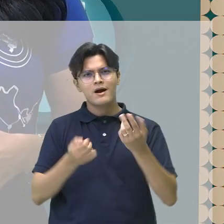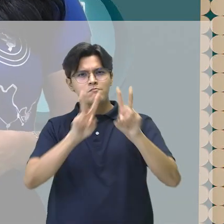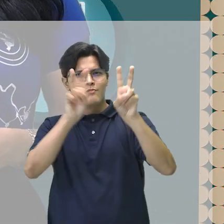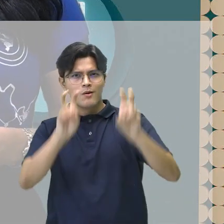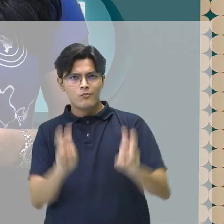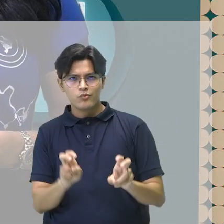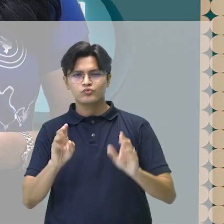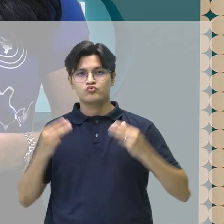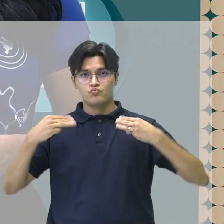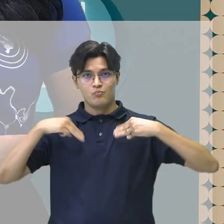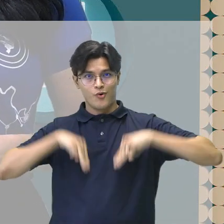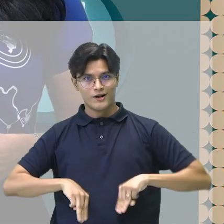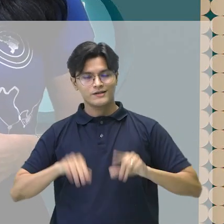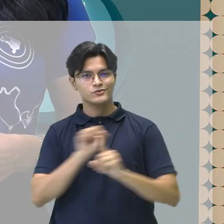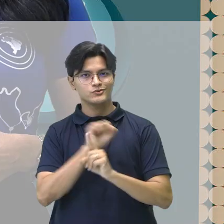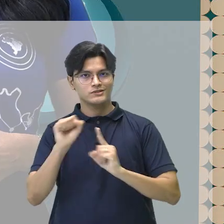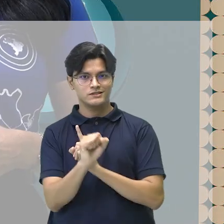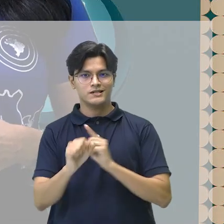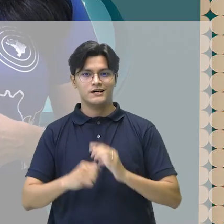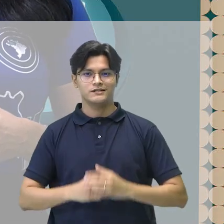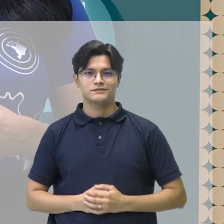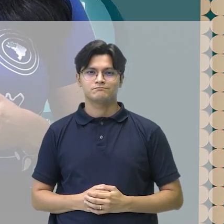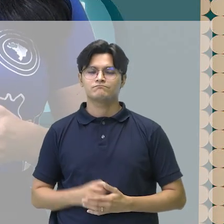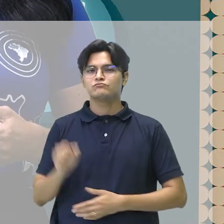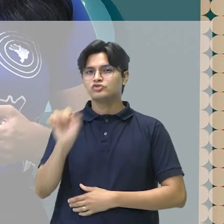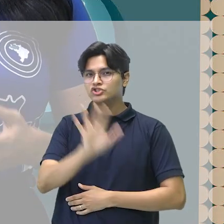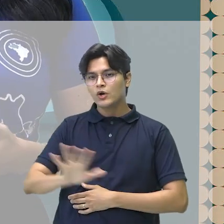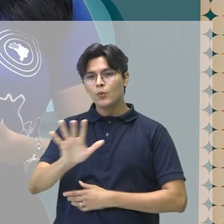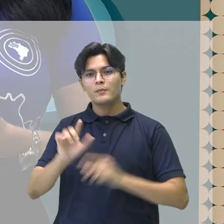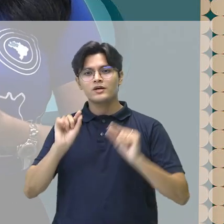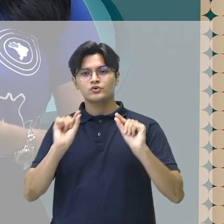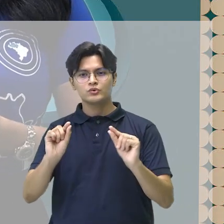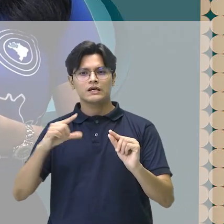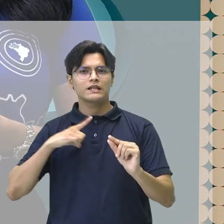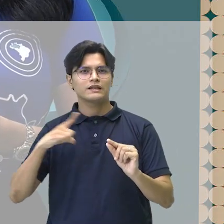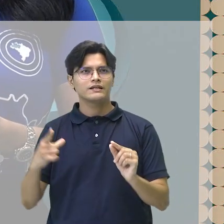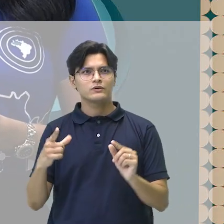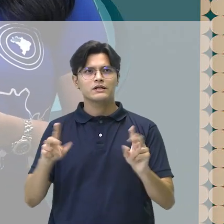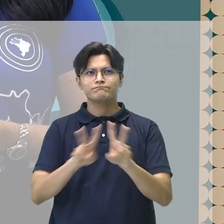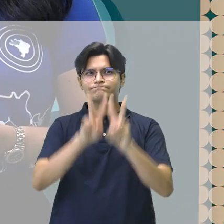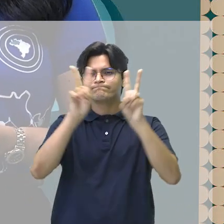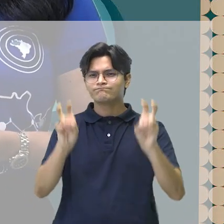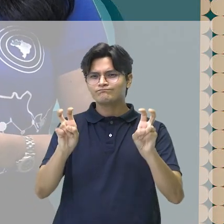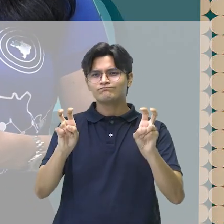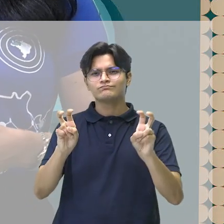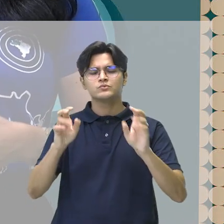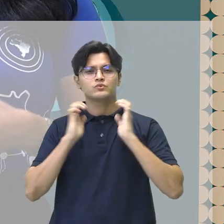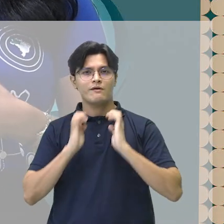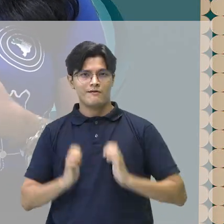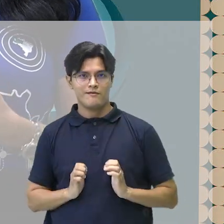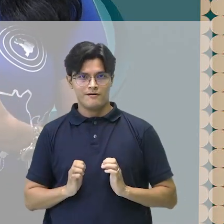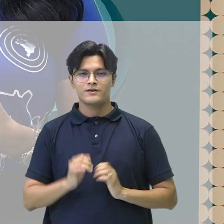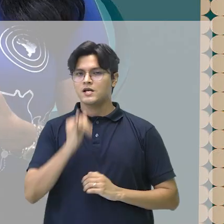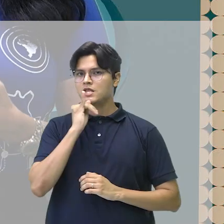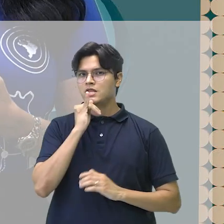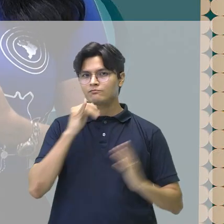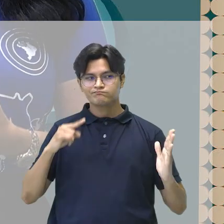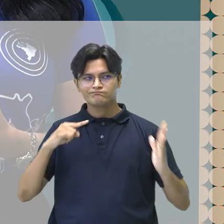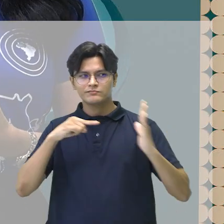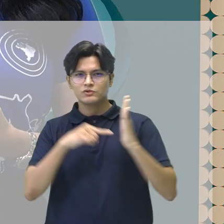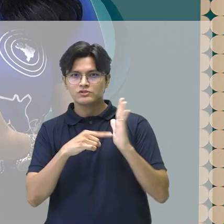e produções artísticas frequentemente levantam dilemas éticos, seja ao